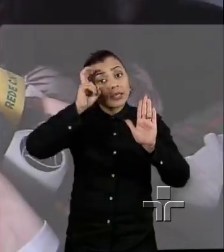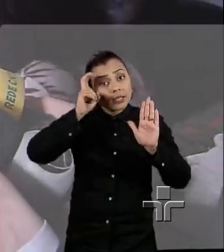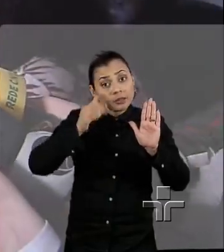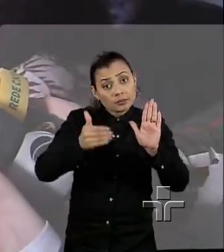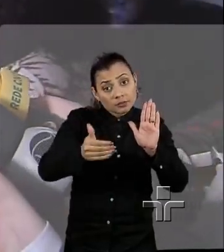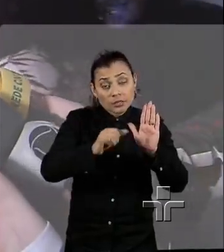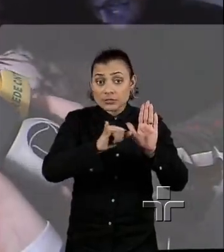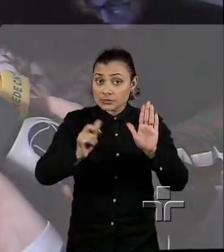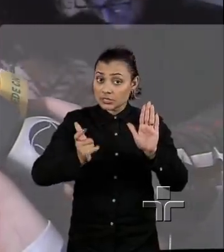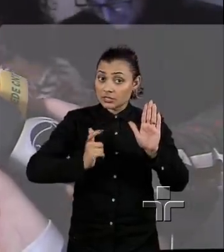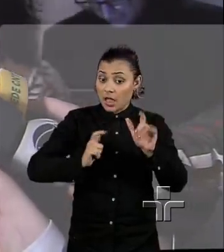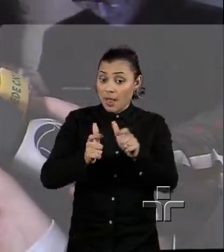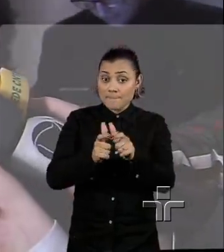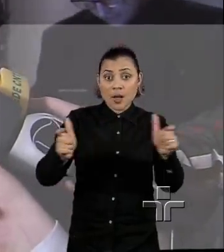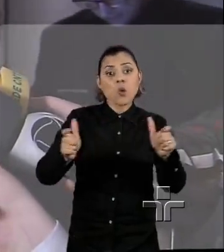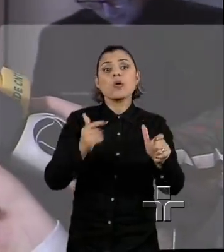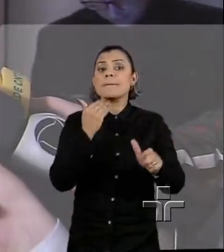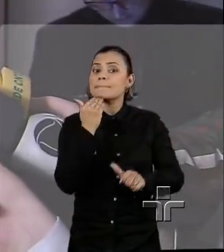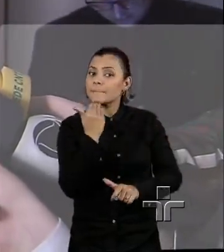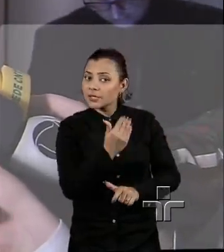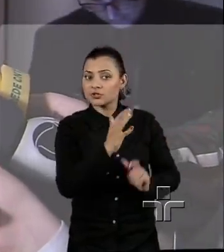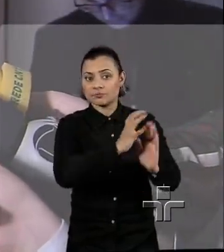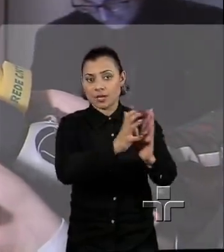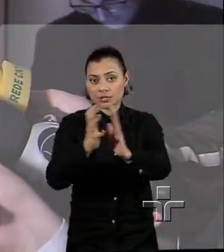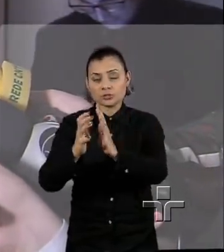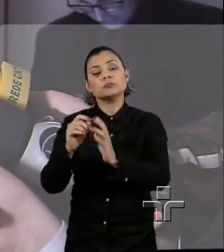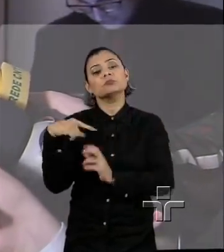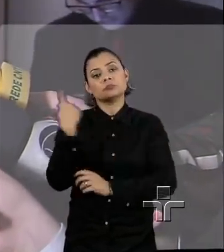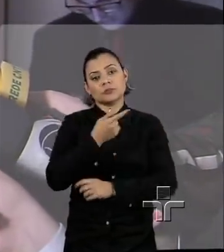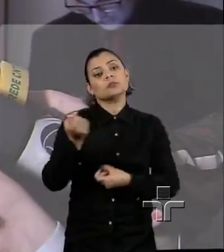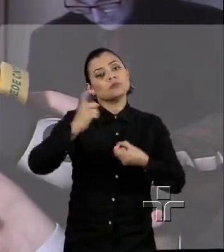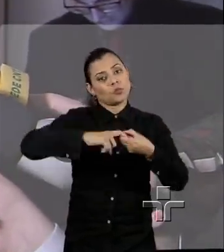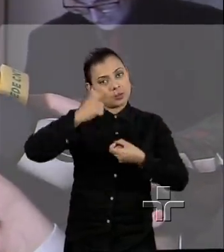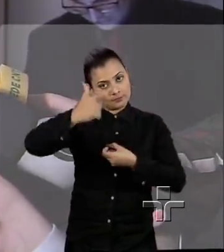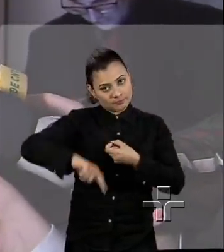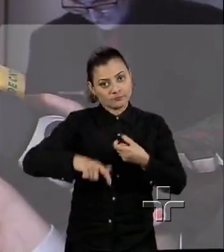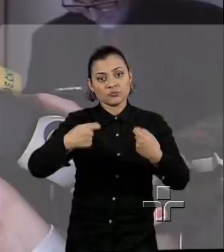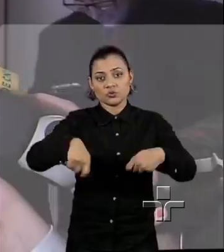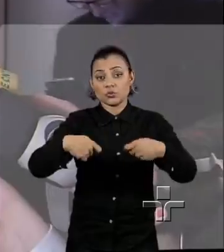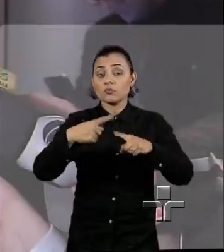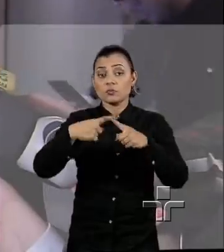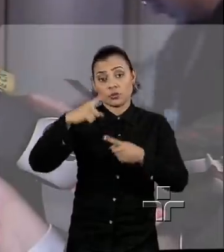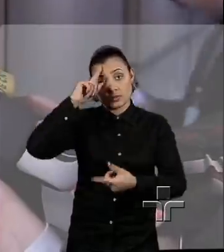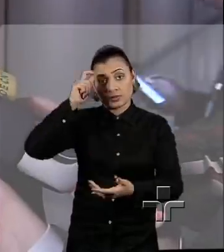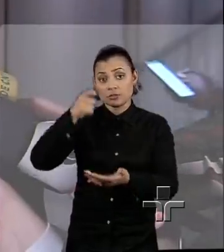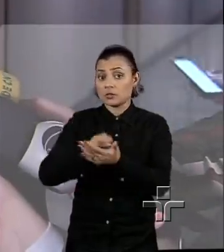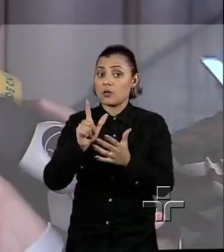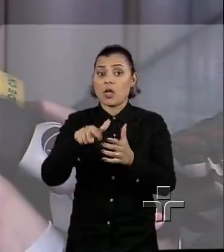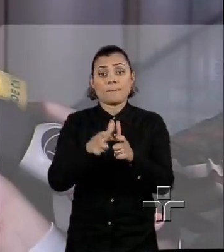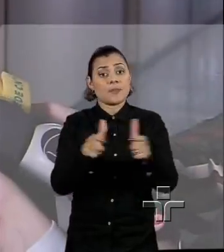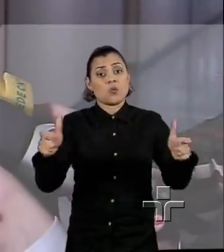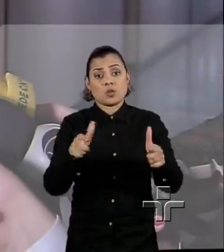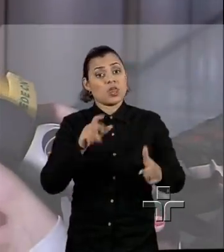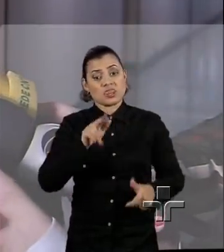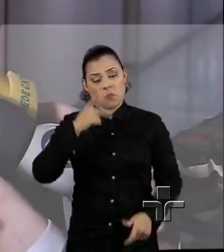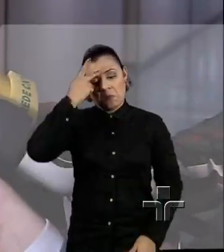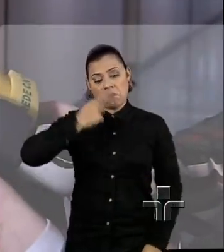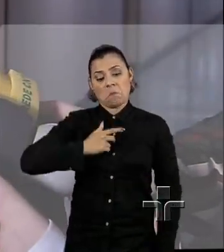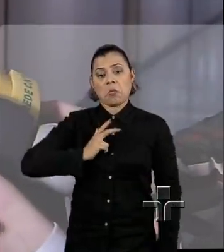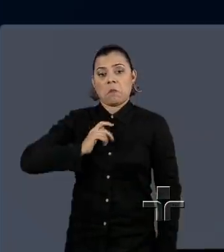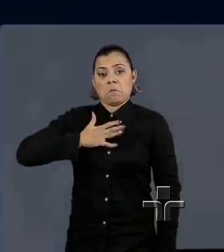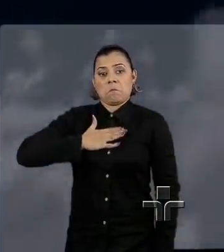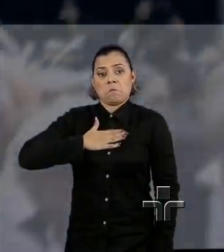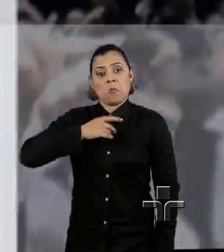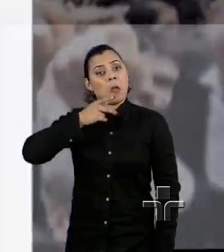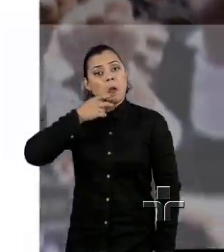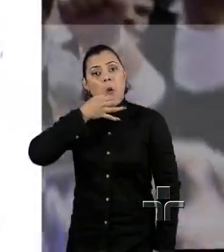houver um apelo da maioria dos partidos, a gente vai ter que rever, porque a decisão aqui é da maioria, não é uma decisão pessoal do